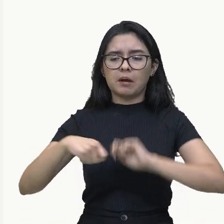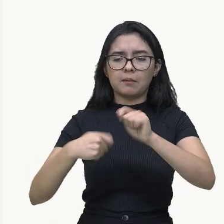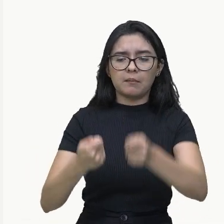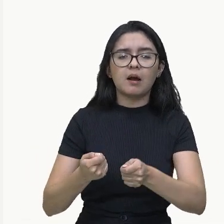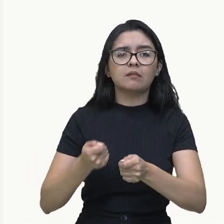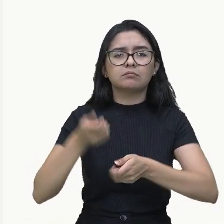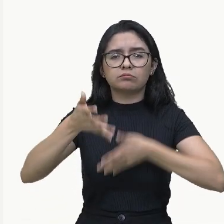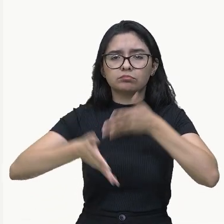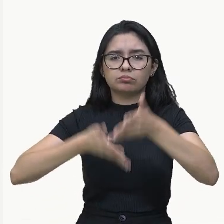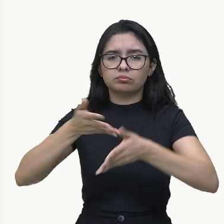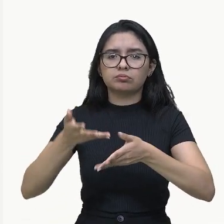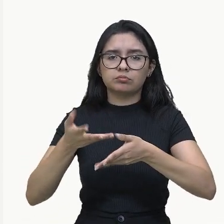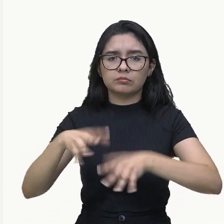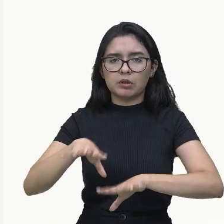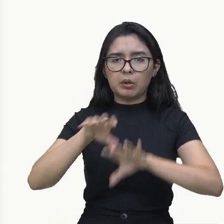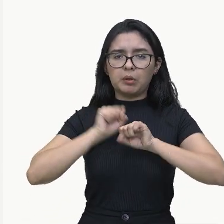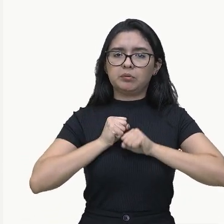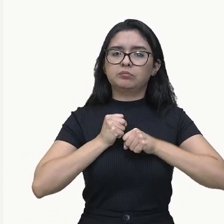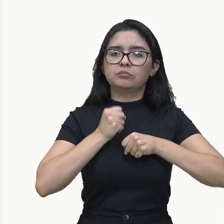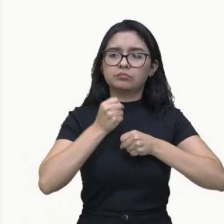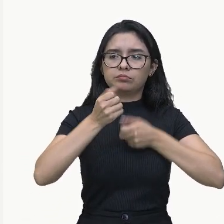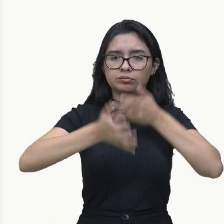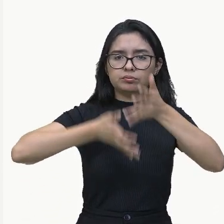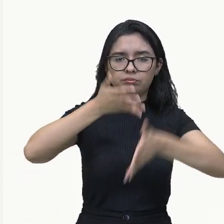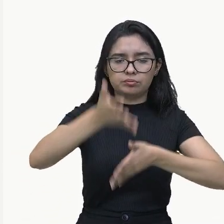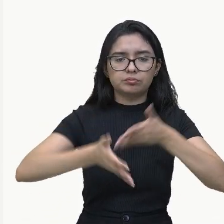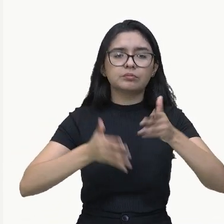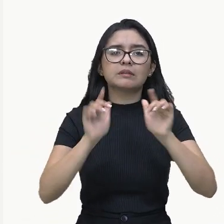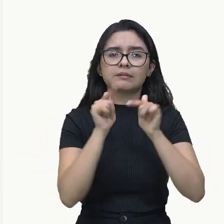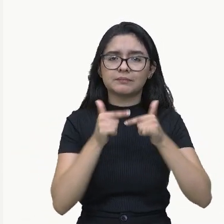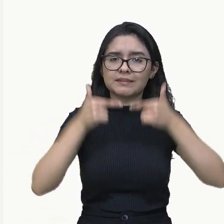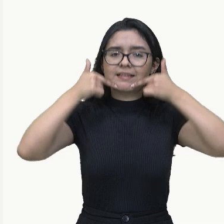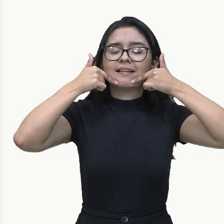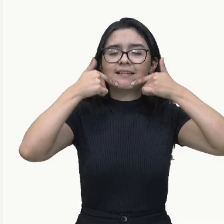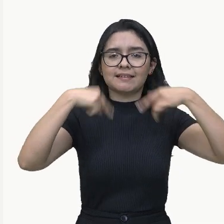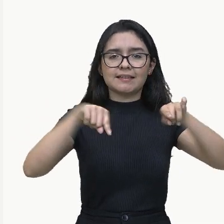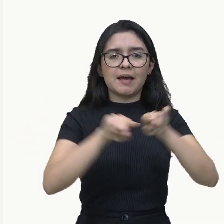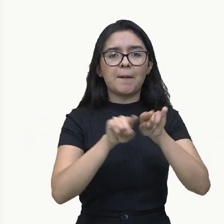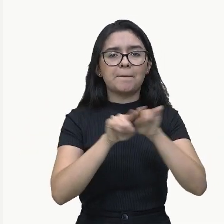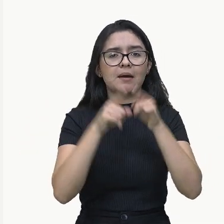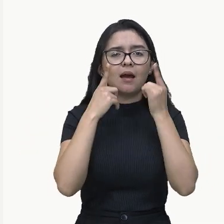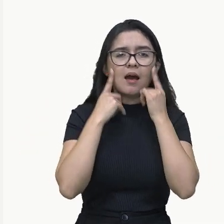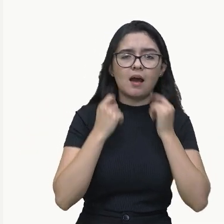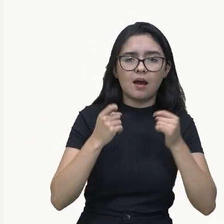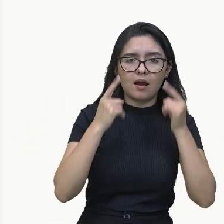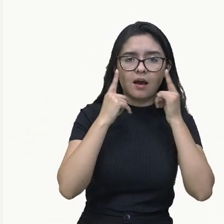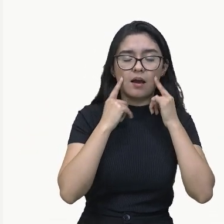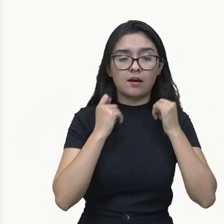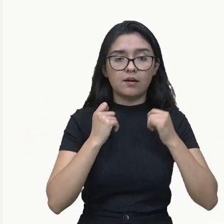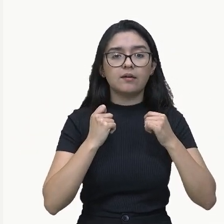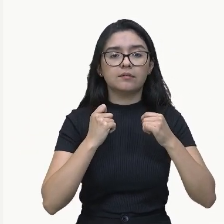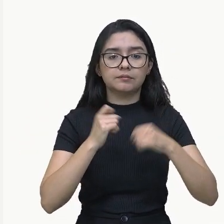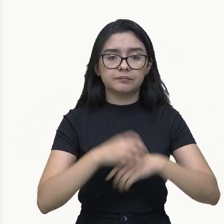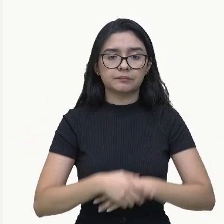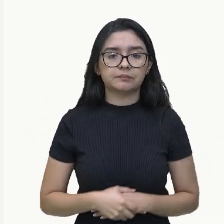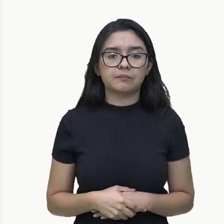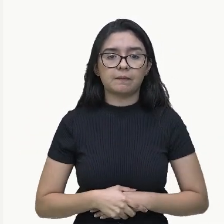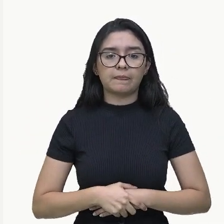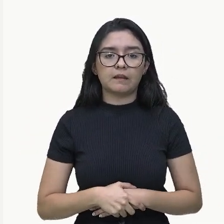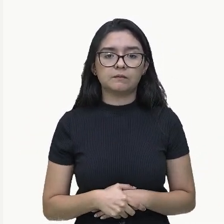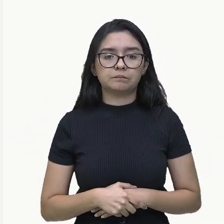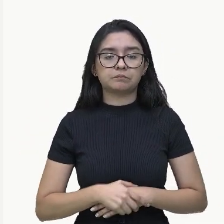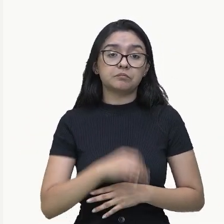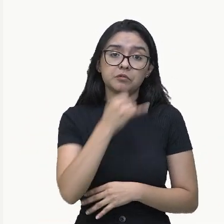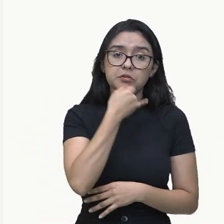meu canto e rir meu riso e derramar meu pranto ao seu pesar ou seu contentamento